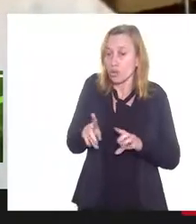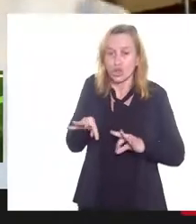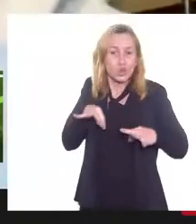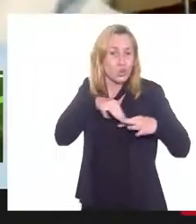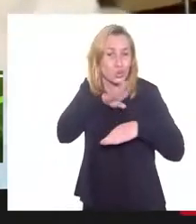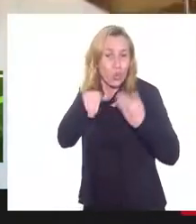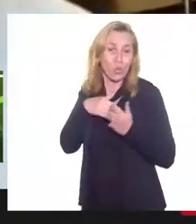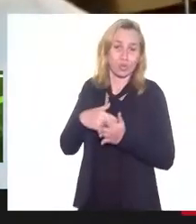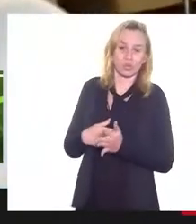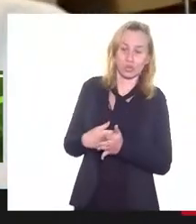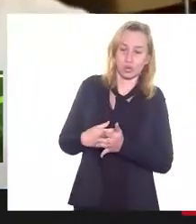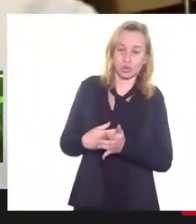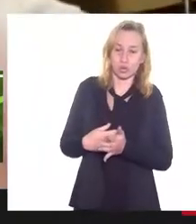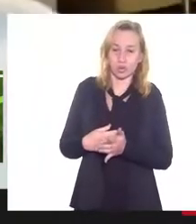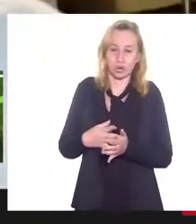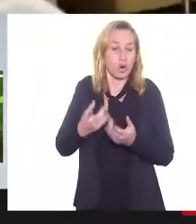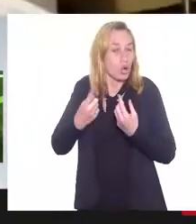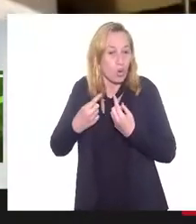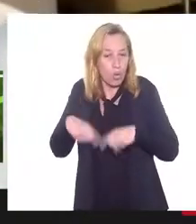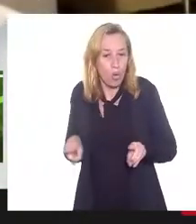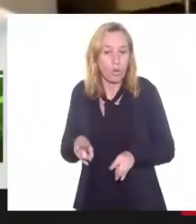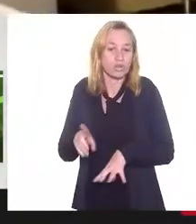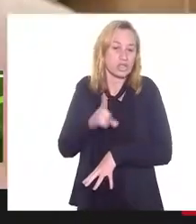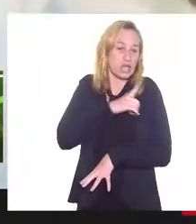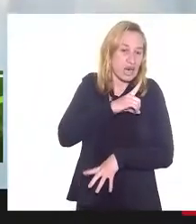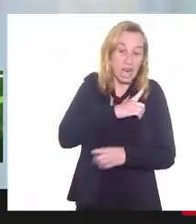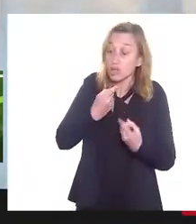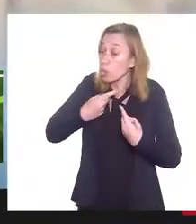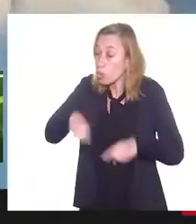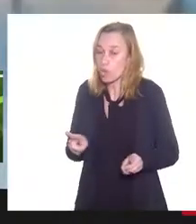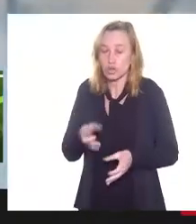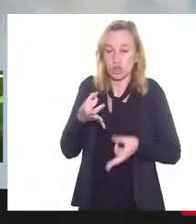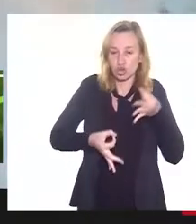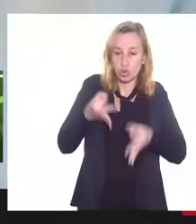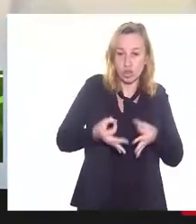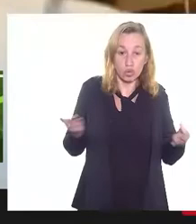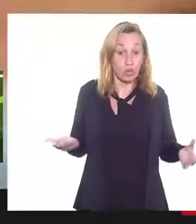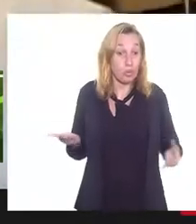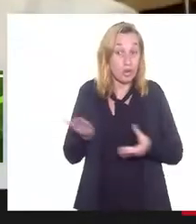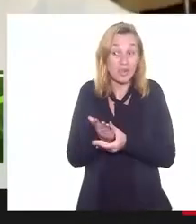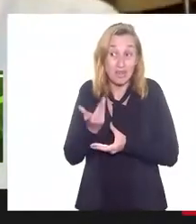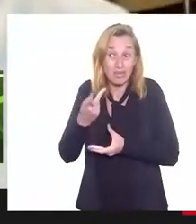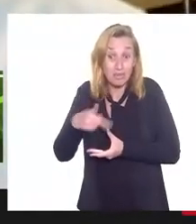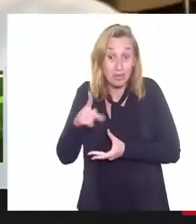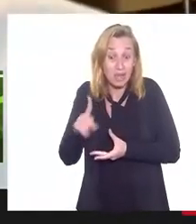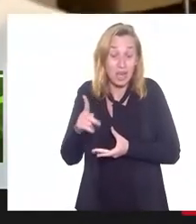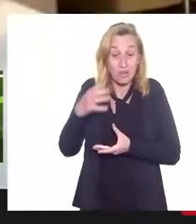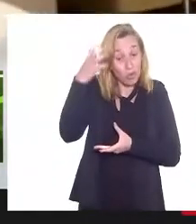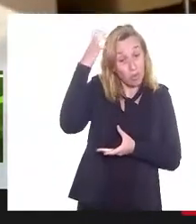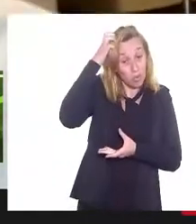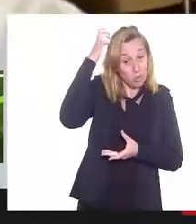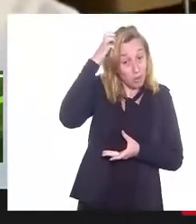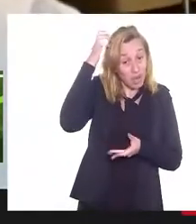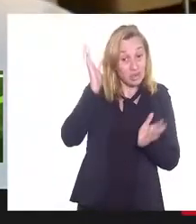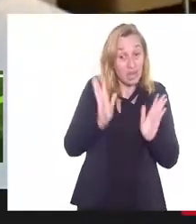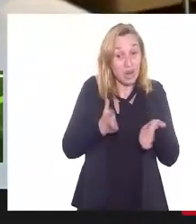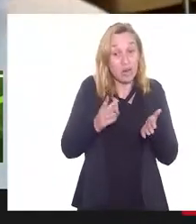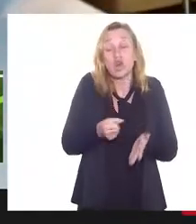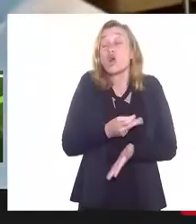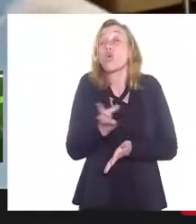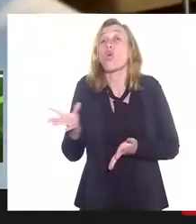mundo. Peitou delegados, peitou juízes, foi parar o processo dele do Supremo, foi condenado. Agora,